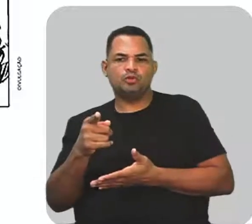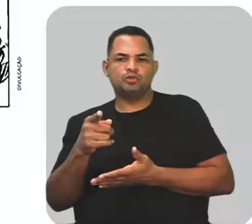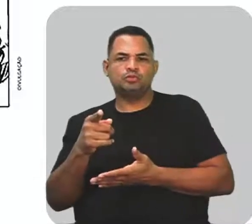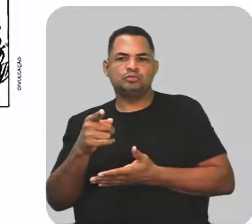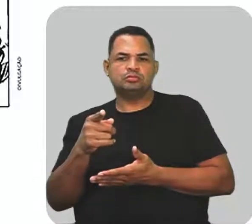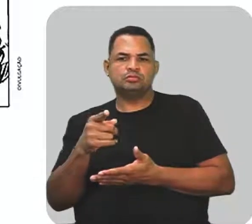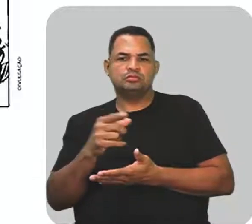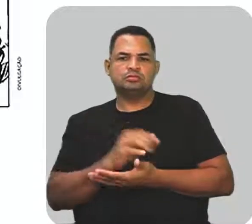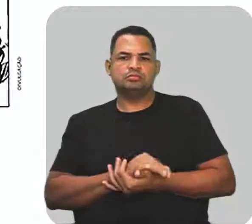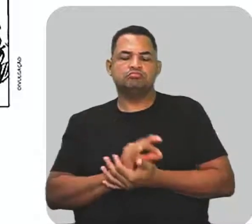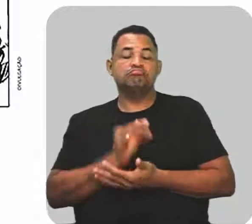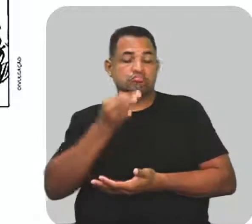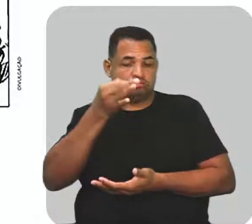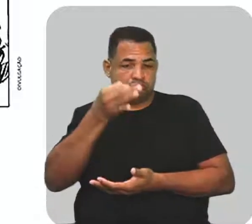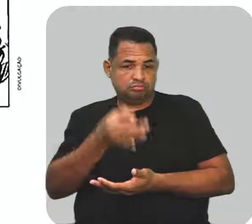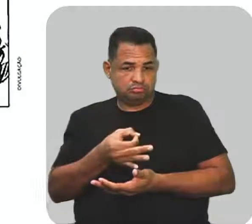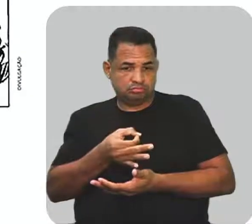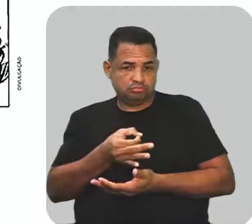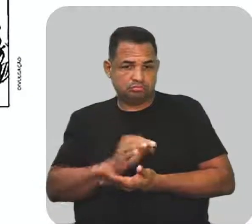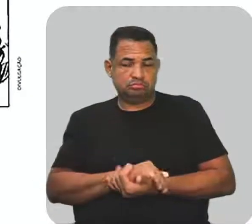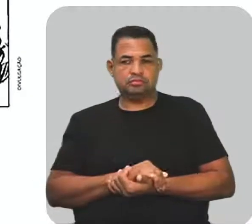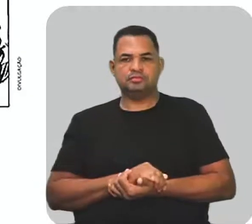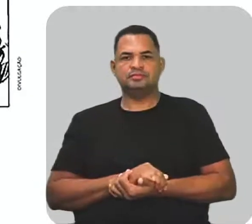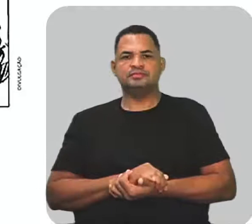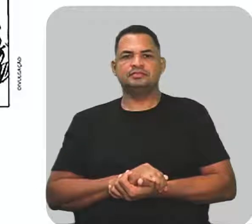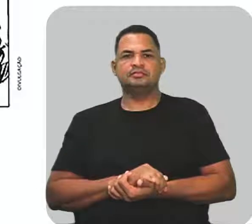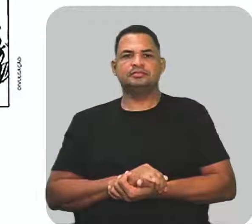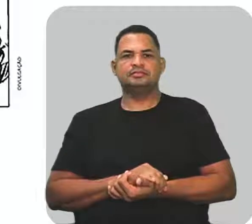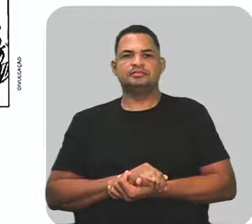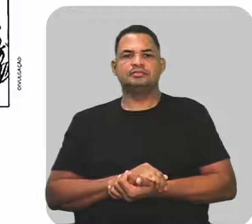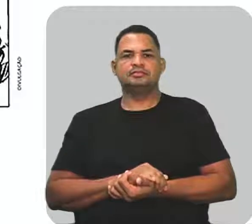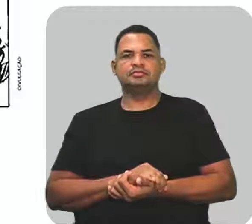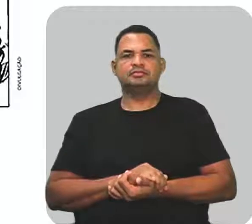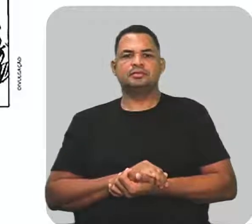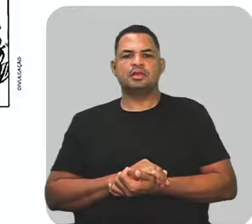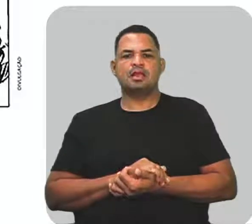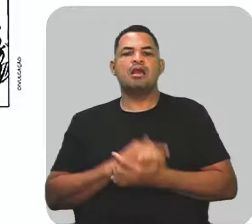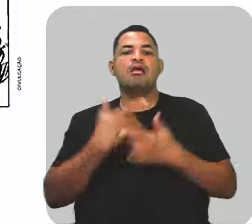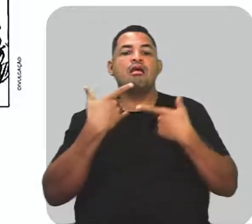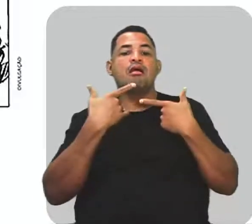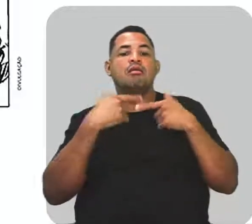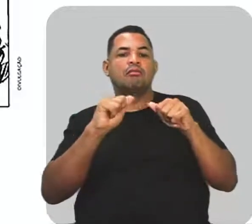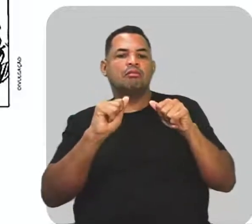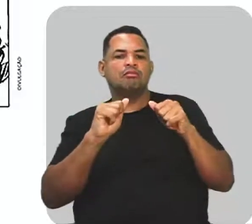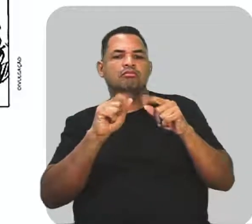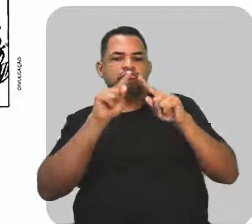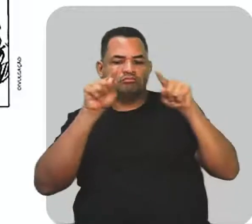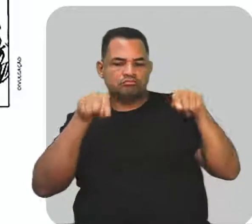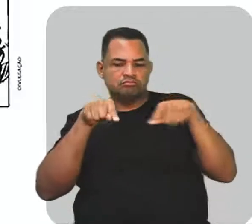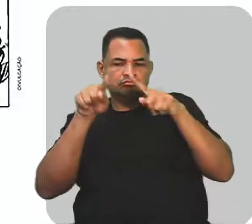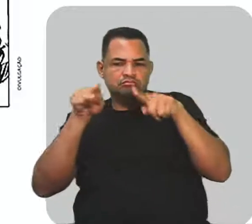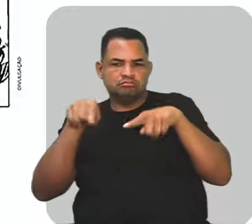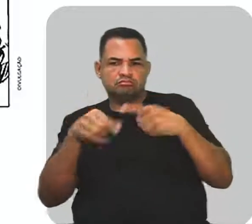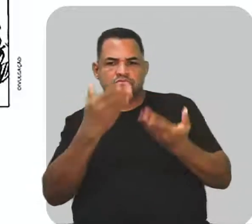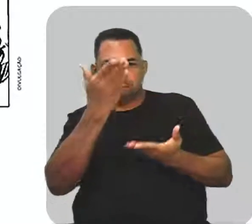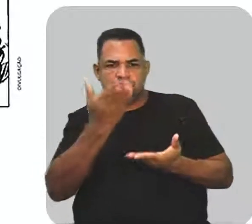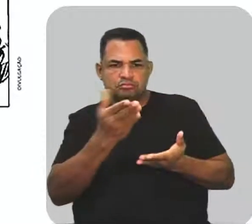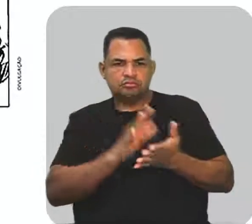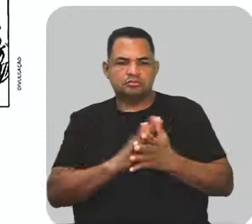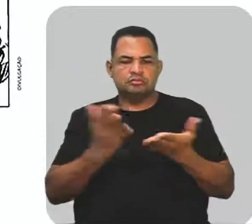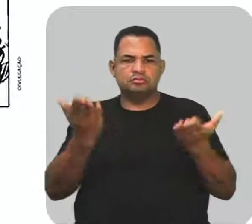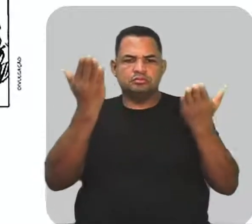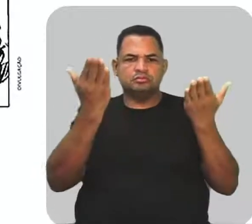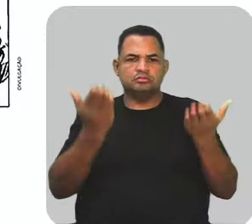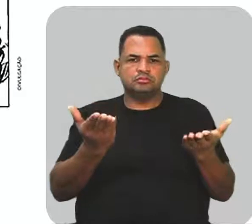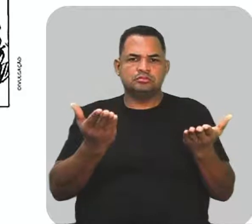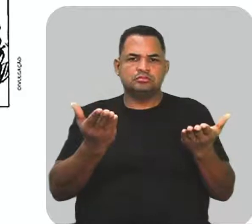pontuação. Correto? Muito bem. A linguagem da tirinha, ela traz, né, toda essa